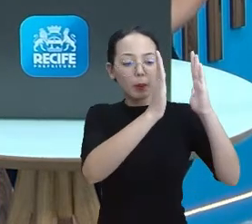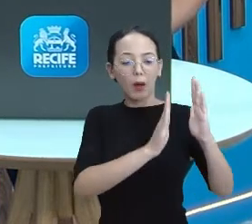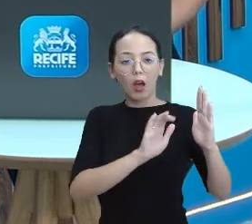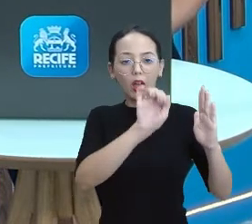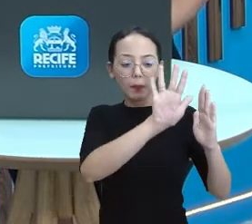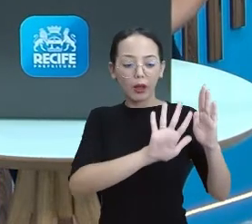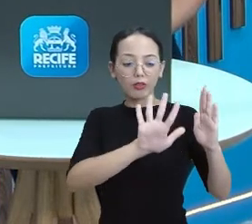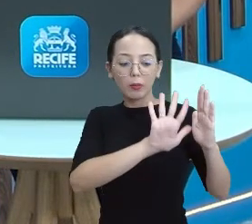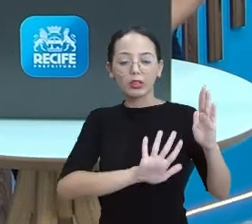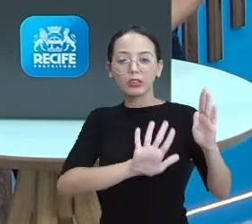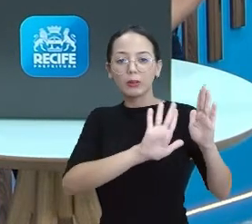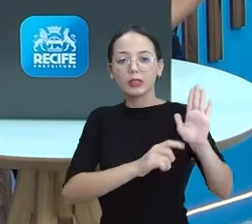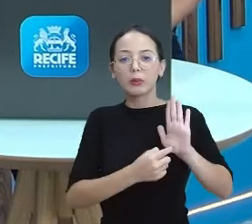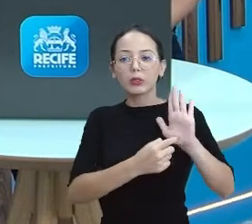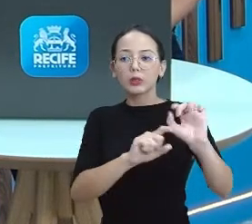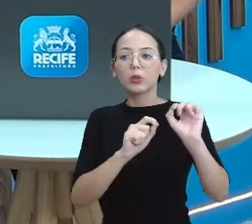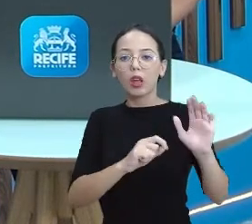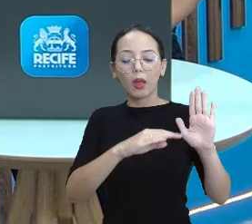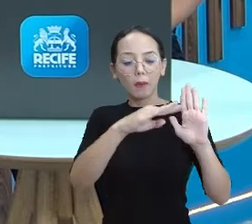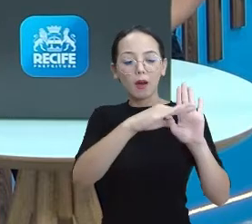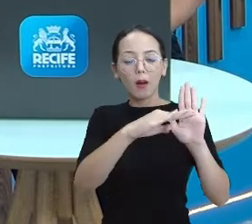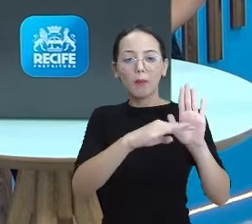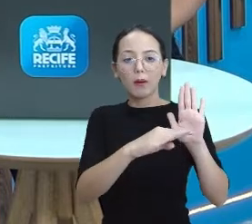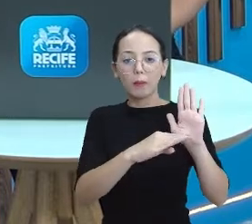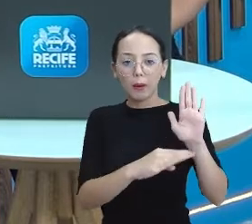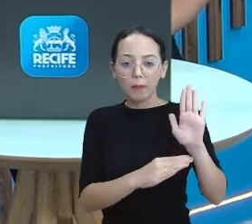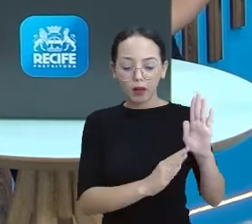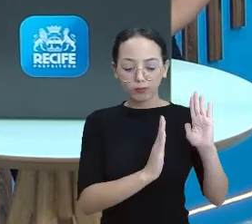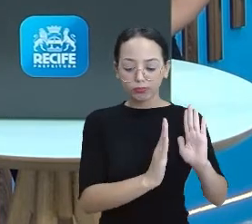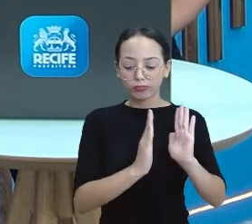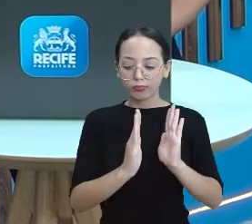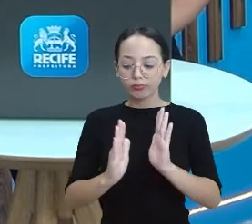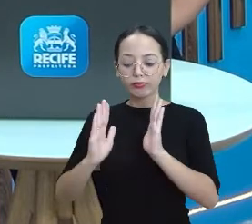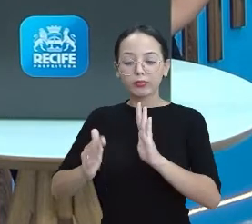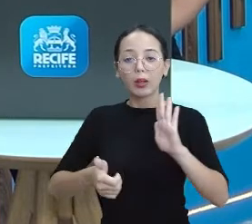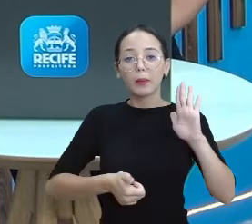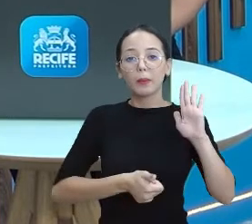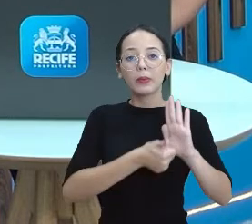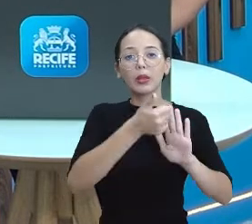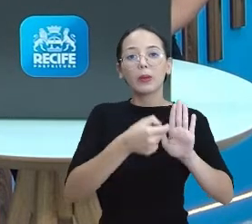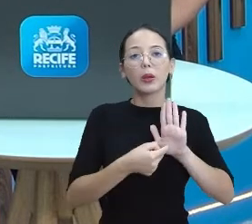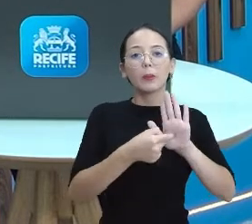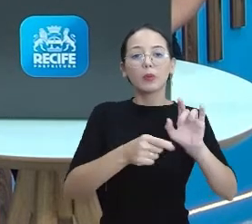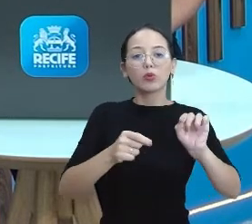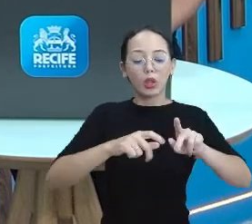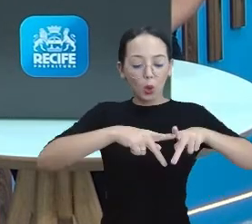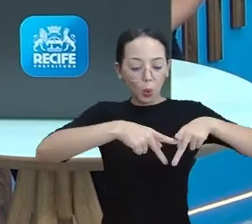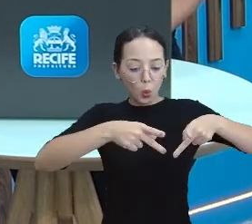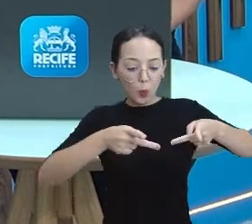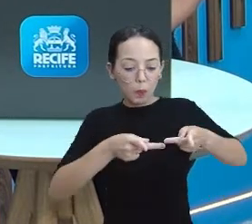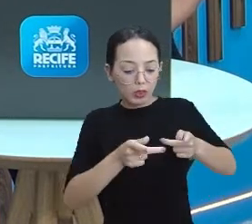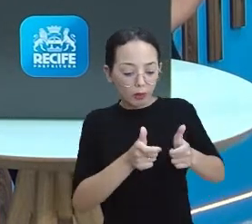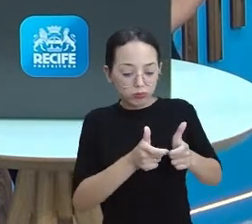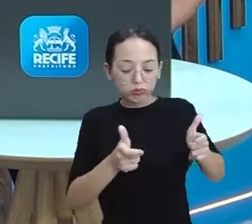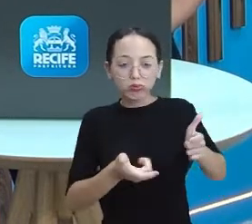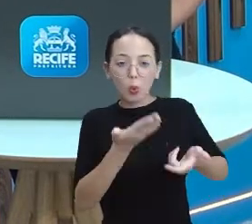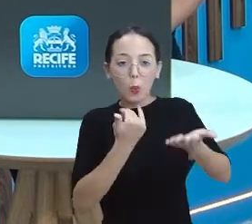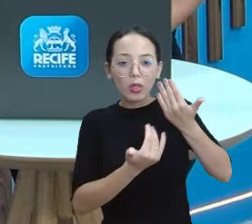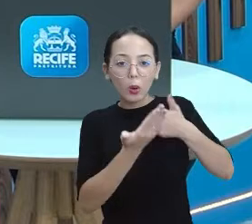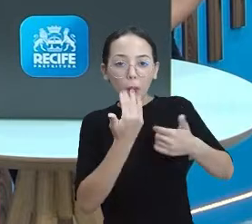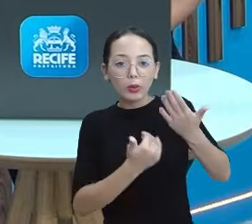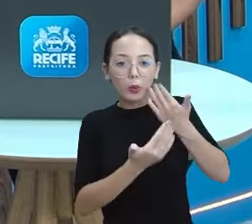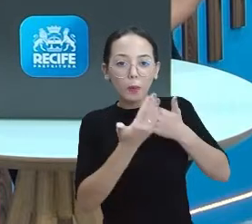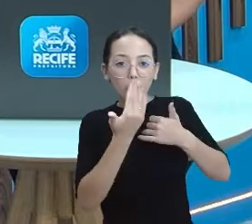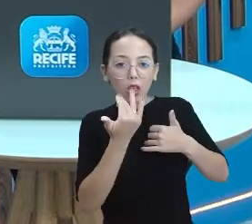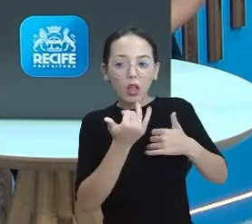que representam a ordem das coisas, né? Aquela primeira sequência mostra um prato cheio, que o indivíduo foi